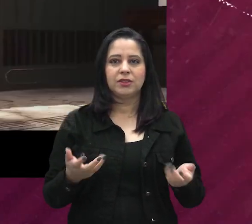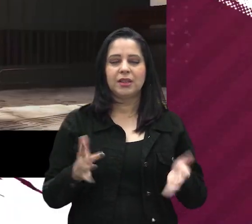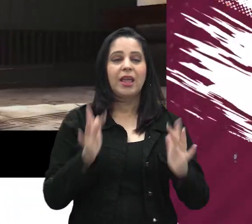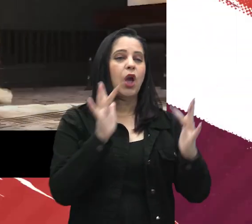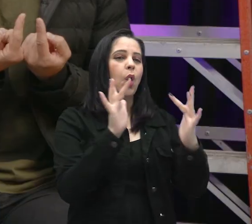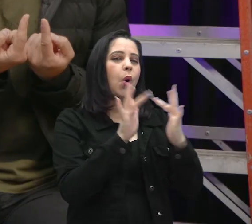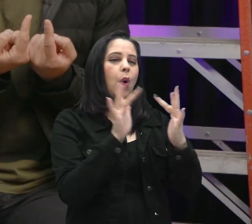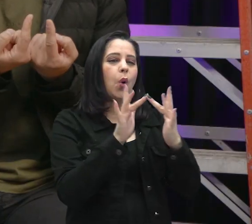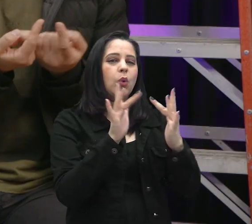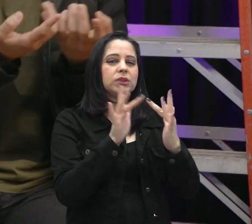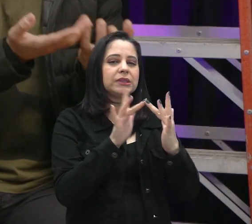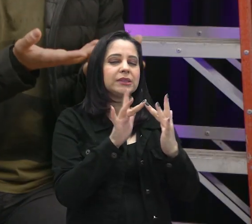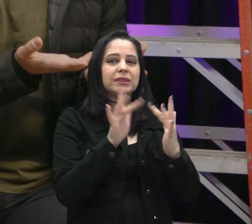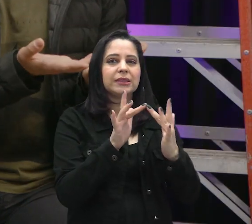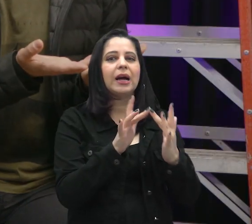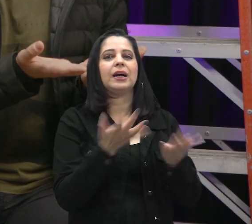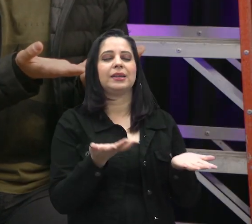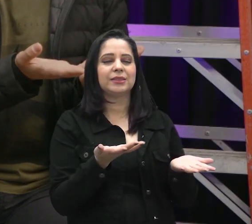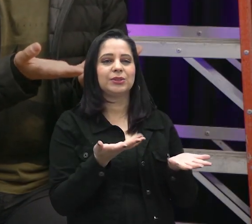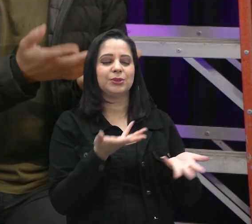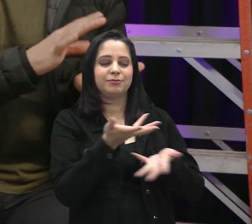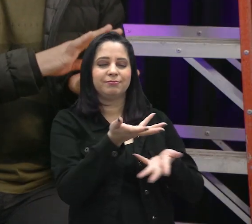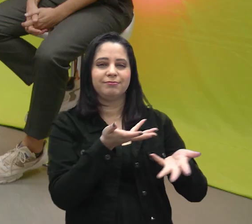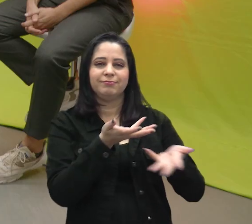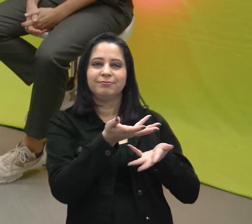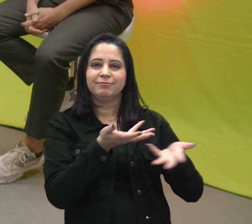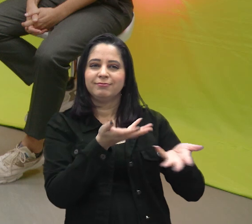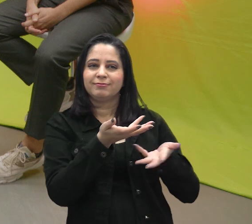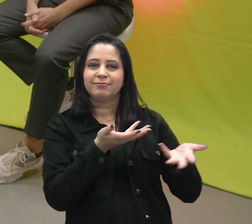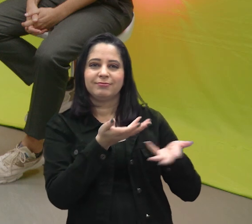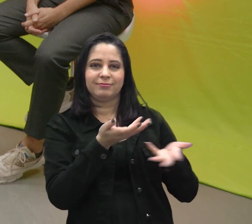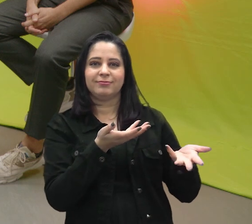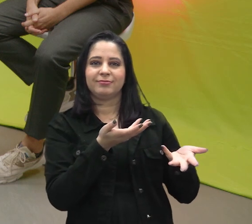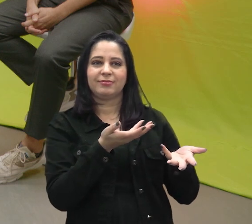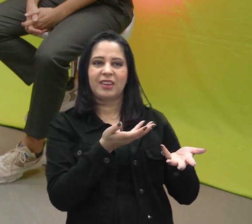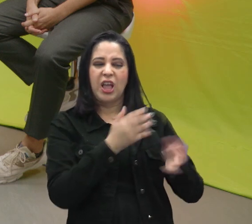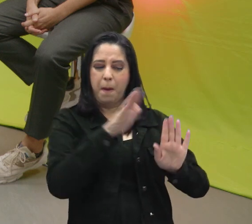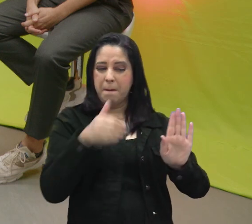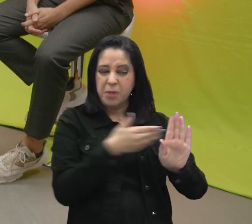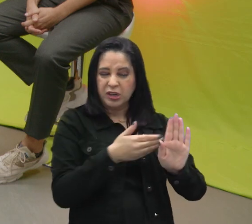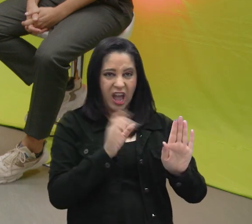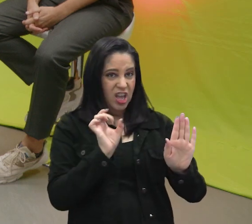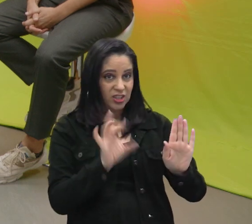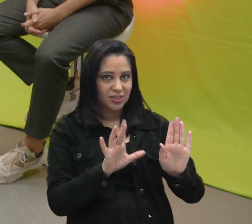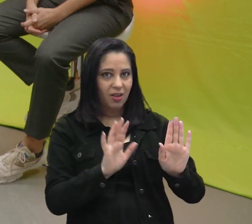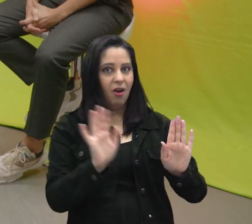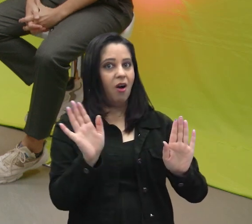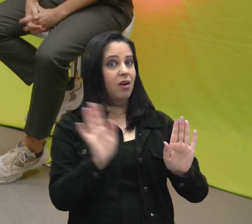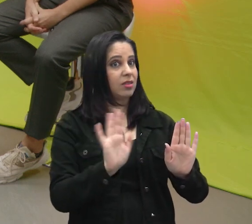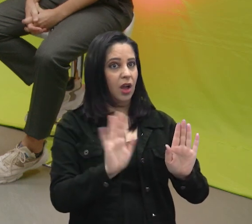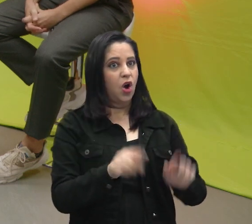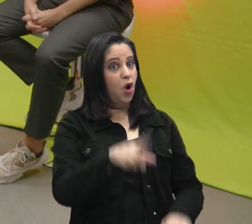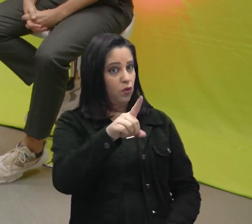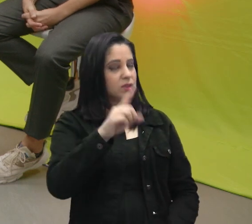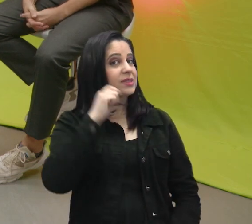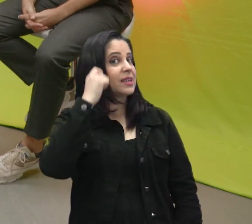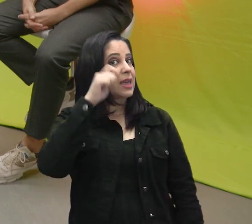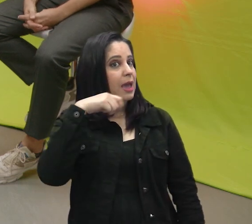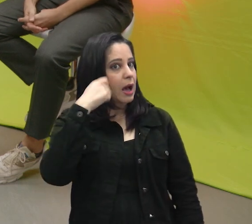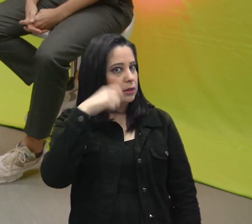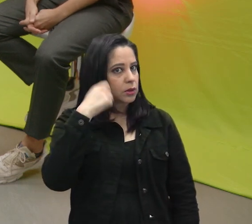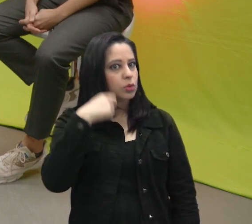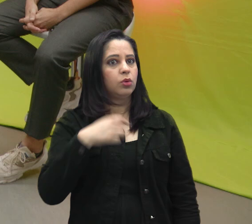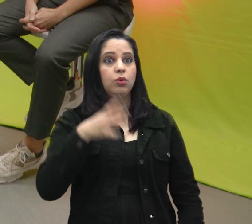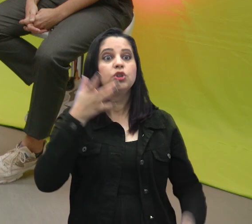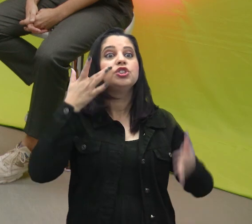pessoas próximas, assim, na casa da vida de um artista, às vezes não é só ali no bastidor. Você é ator de teatro também, Sim. você